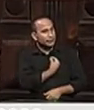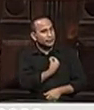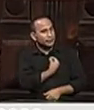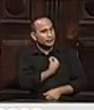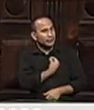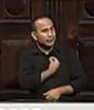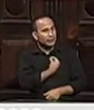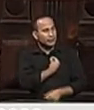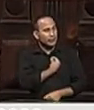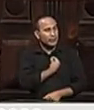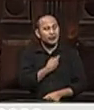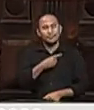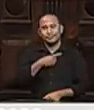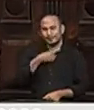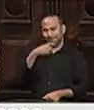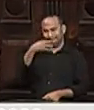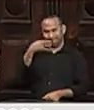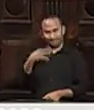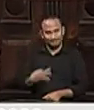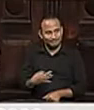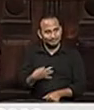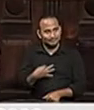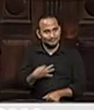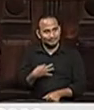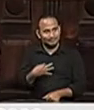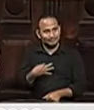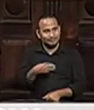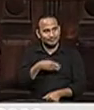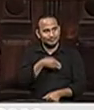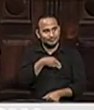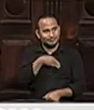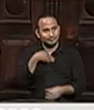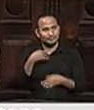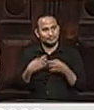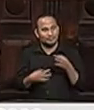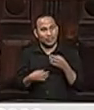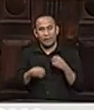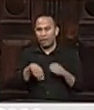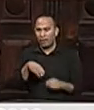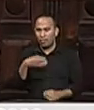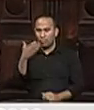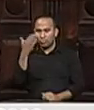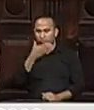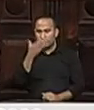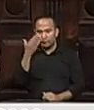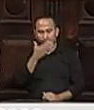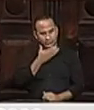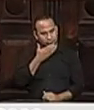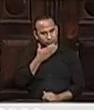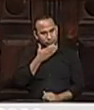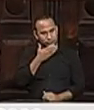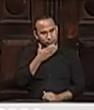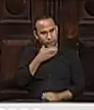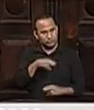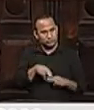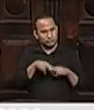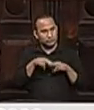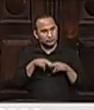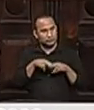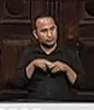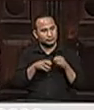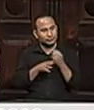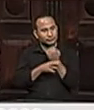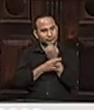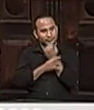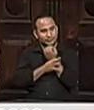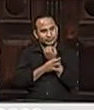efetivamente, aqui eu tenho que concordar com o ministro da Justiça, eu não vejo saída para a crise de segurança que